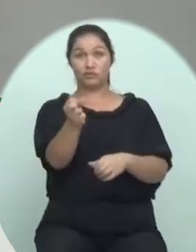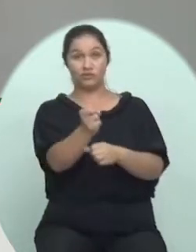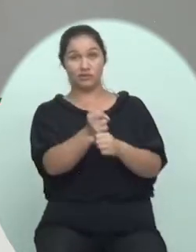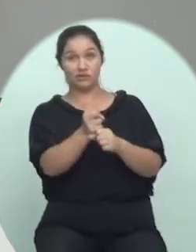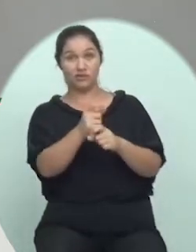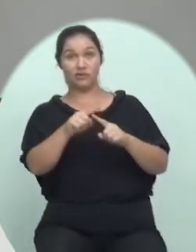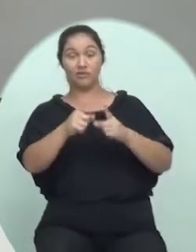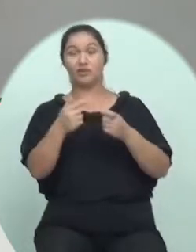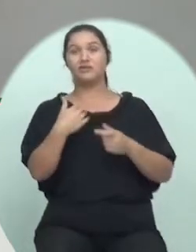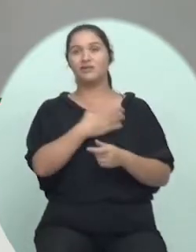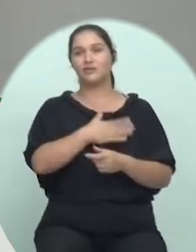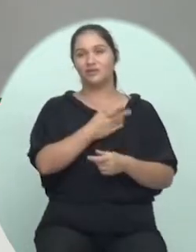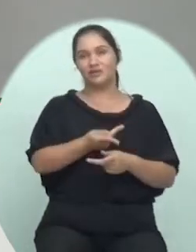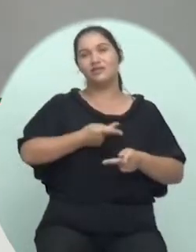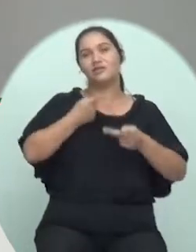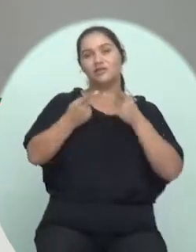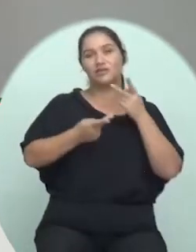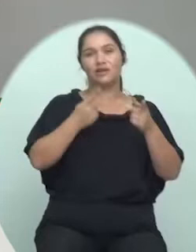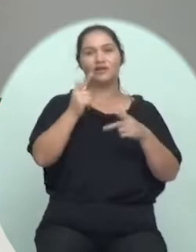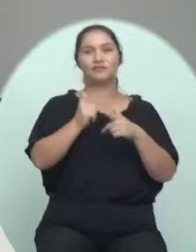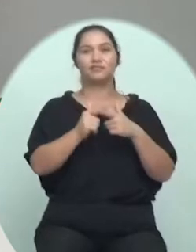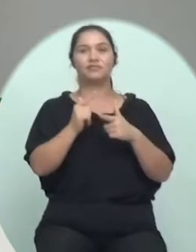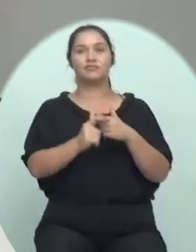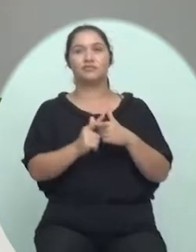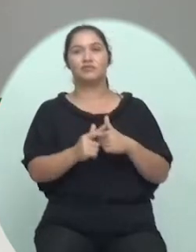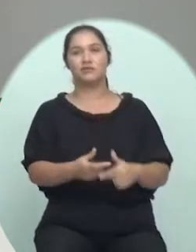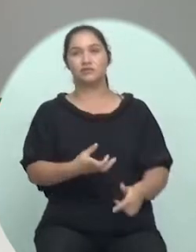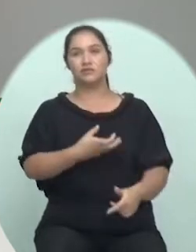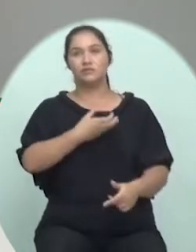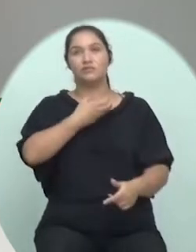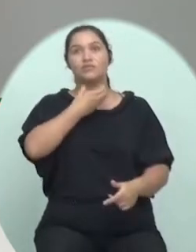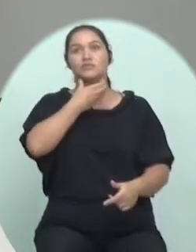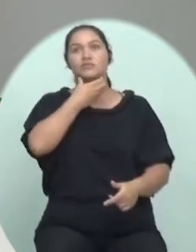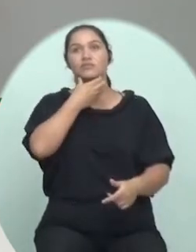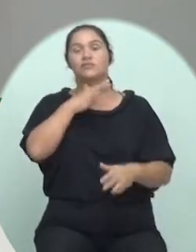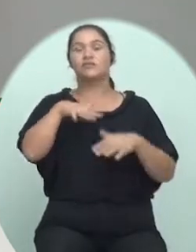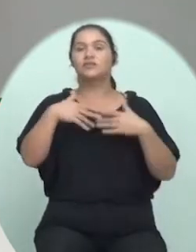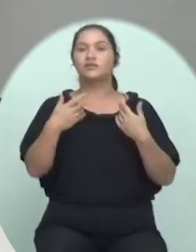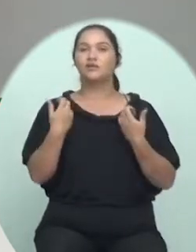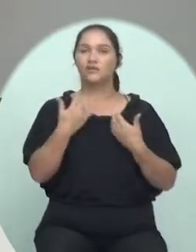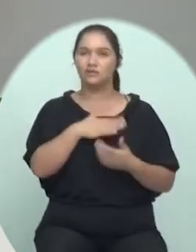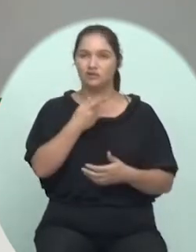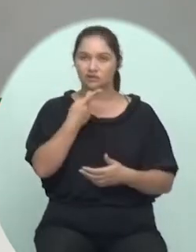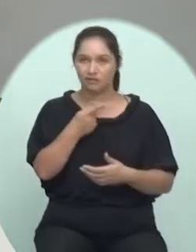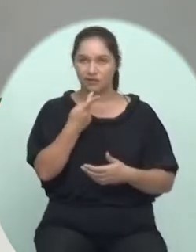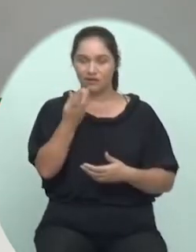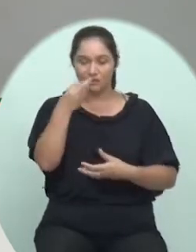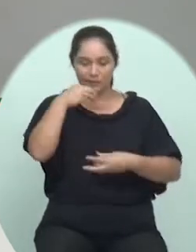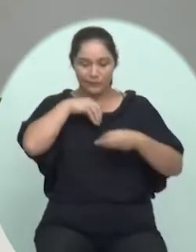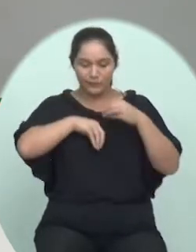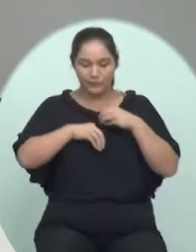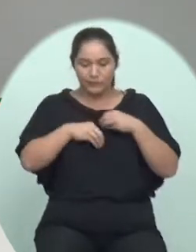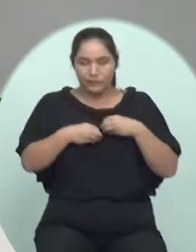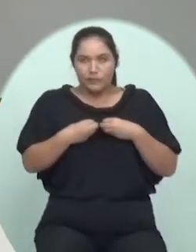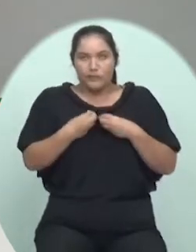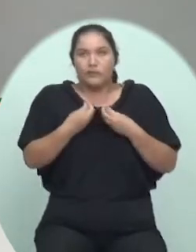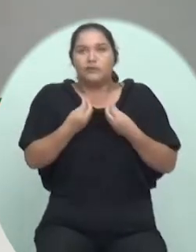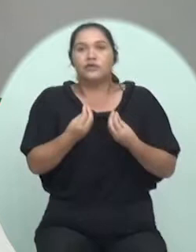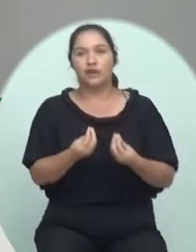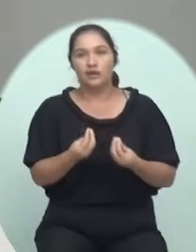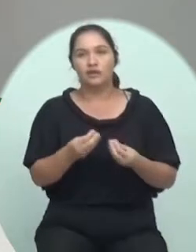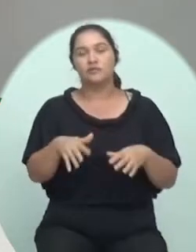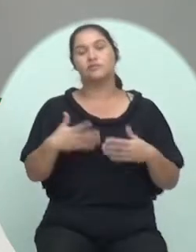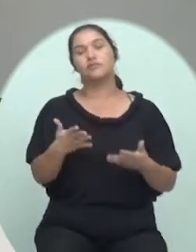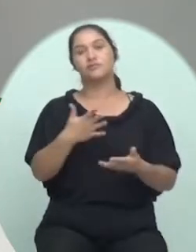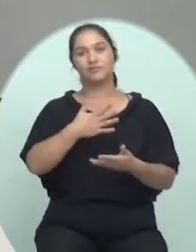nesse período todo. Então, eu não gosto de ficar com as coisas guardadas. Então, eu queria deixar essa minha colocação.